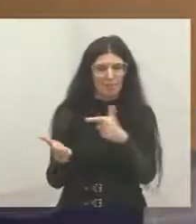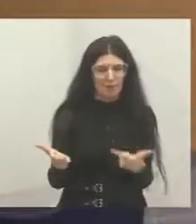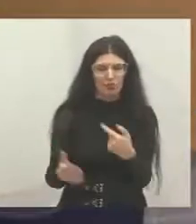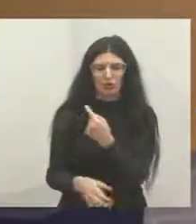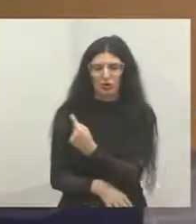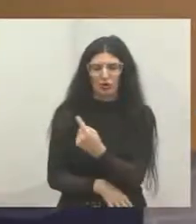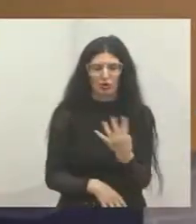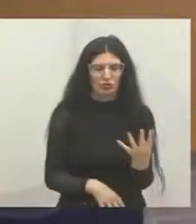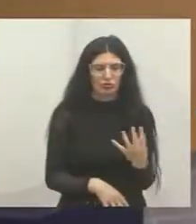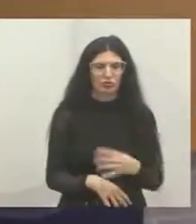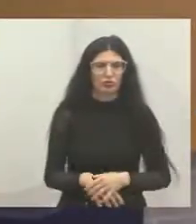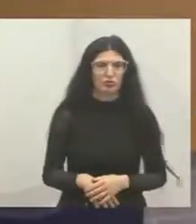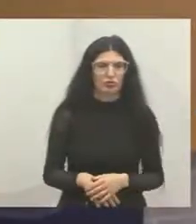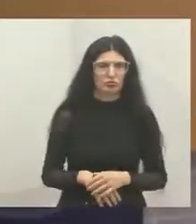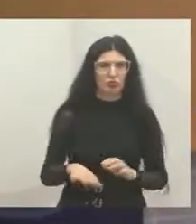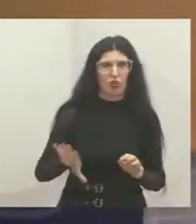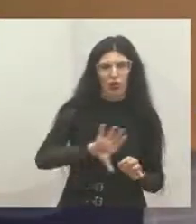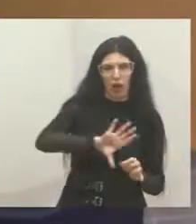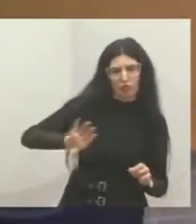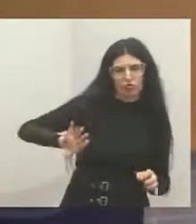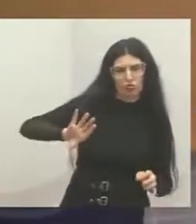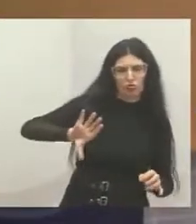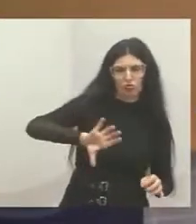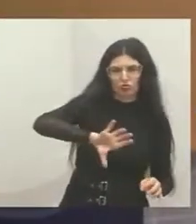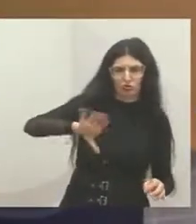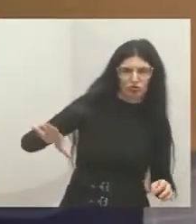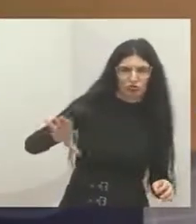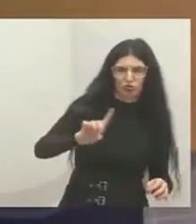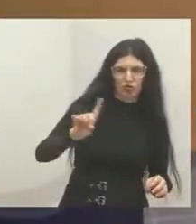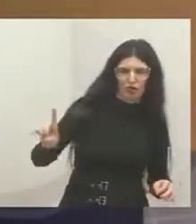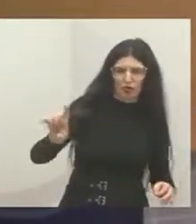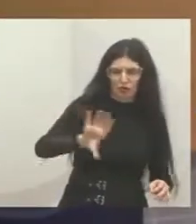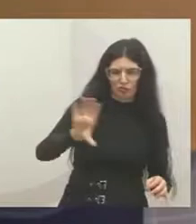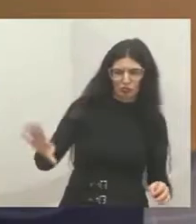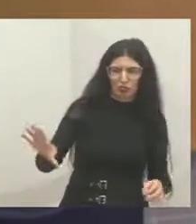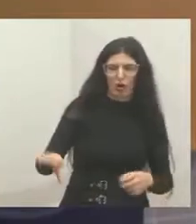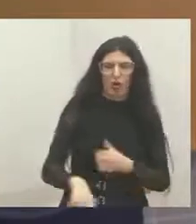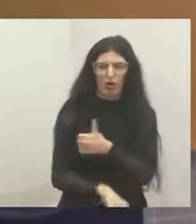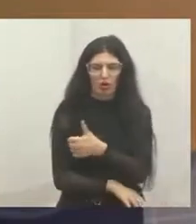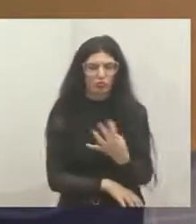cantinho inferior direito. Inferior direito. 14.